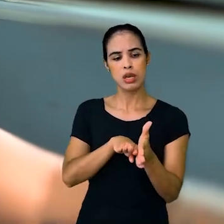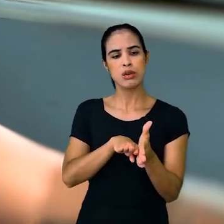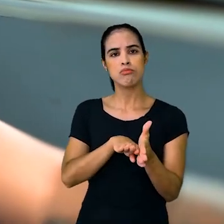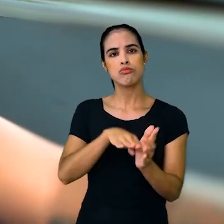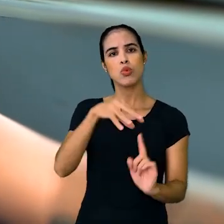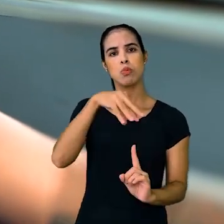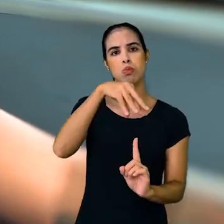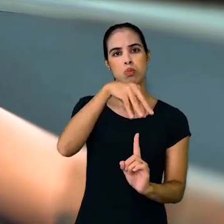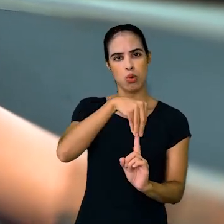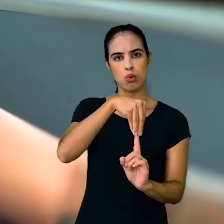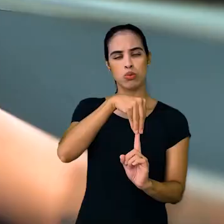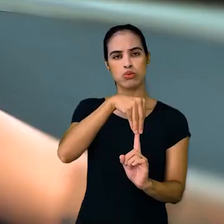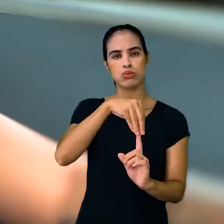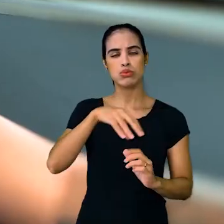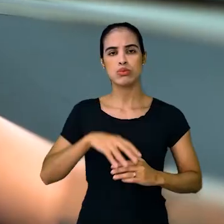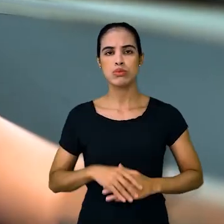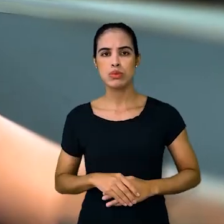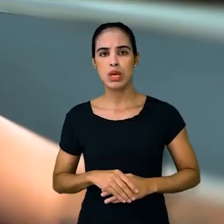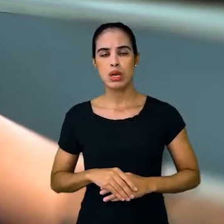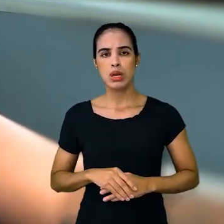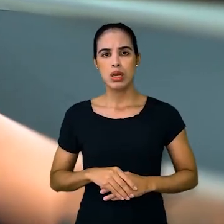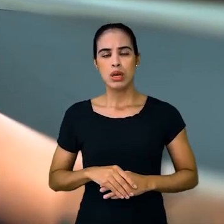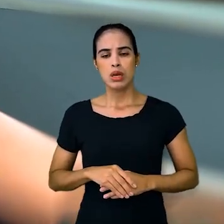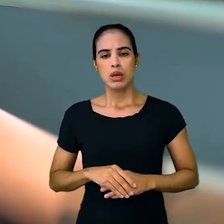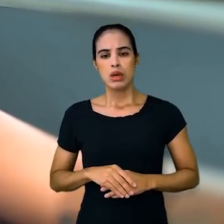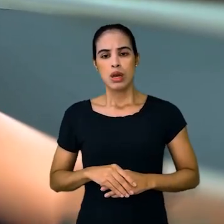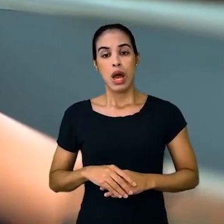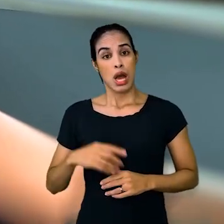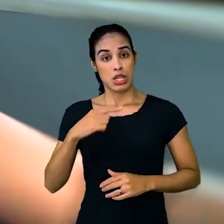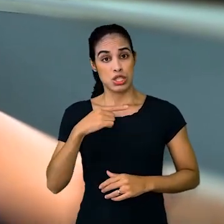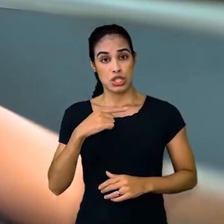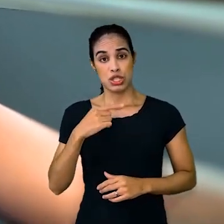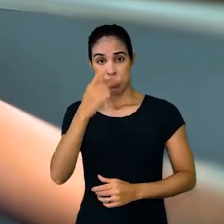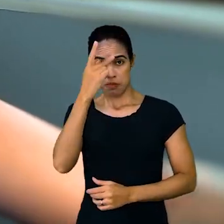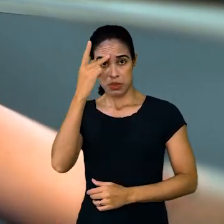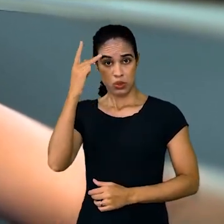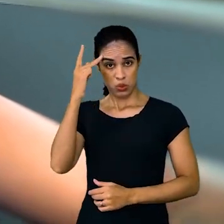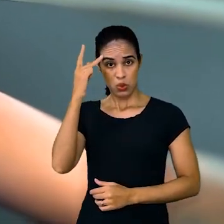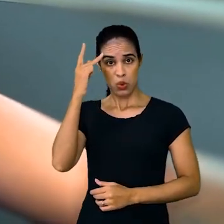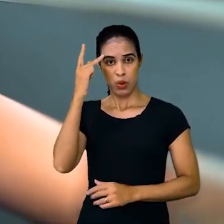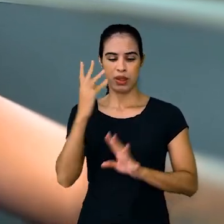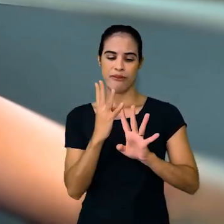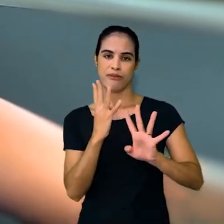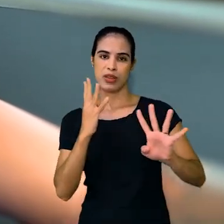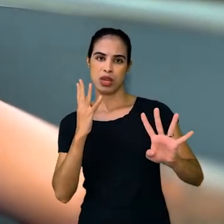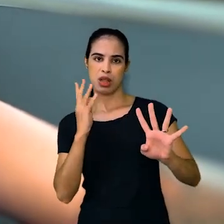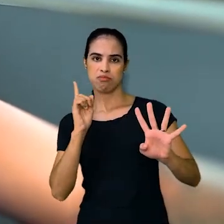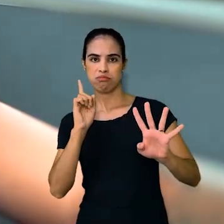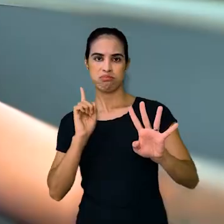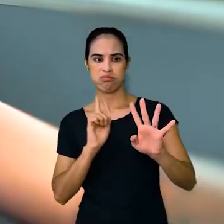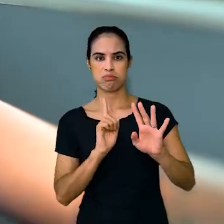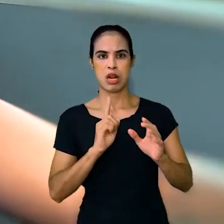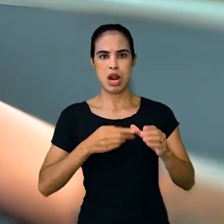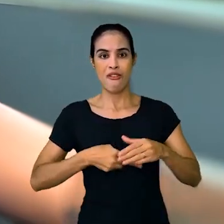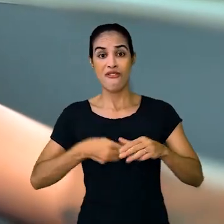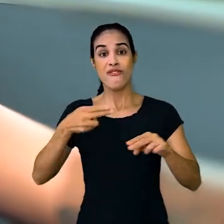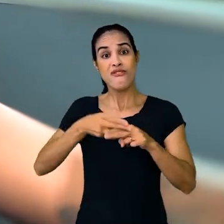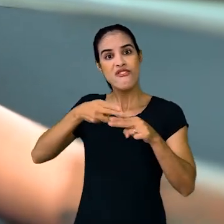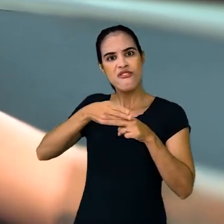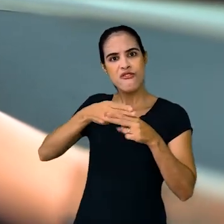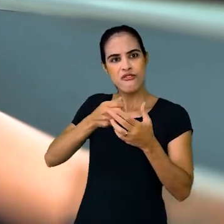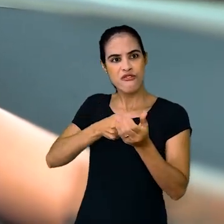passageiros. Nesse tanto, tinha um meliante no meio dos passageiros, já entrou já com um